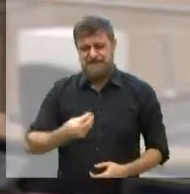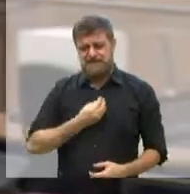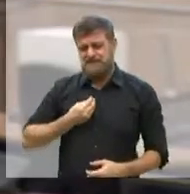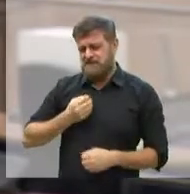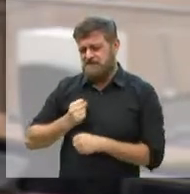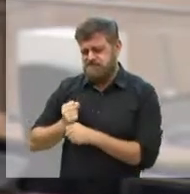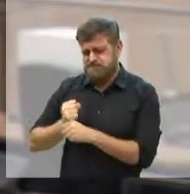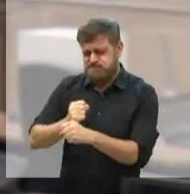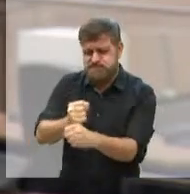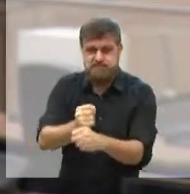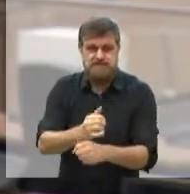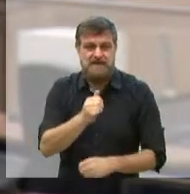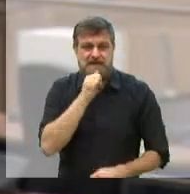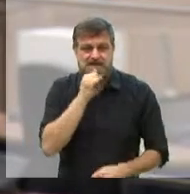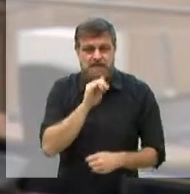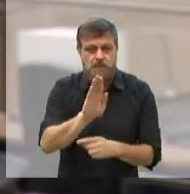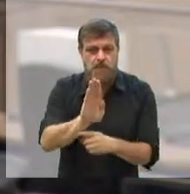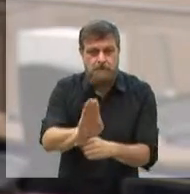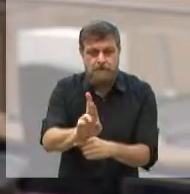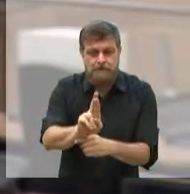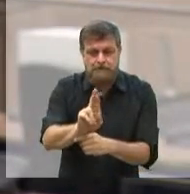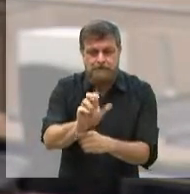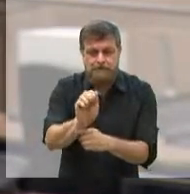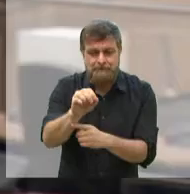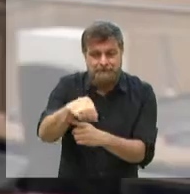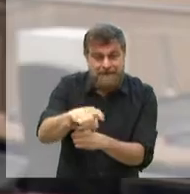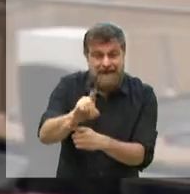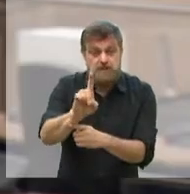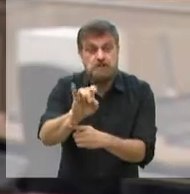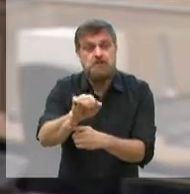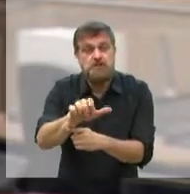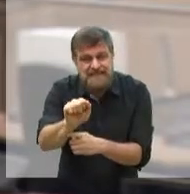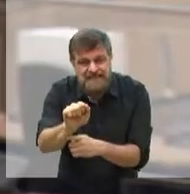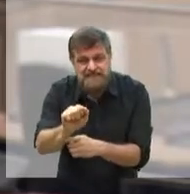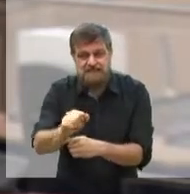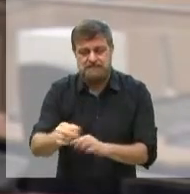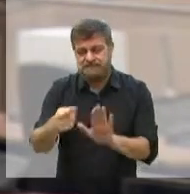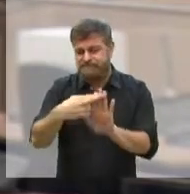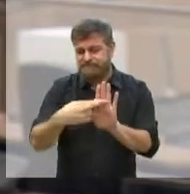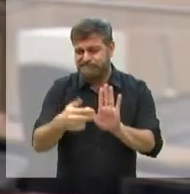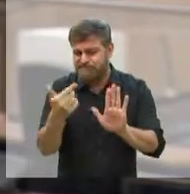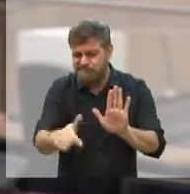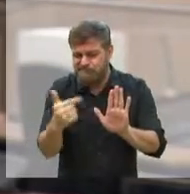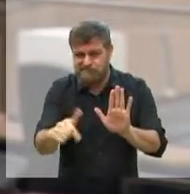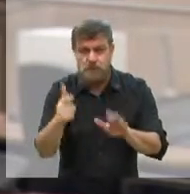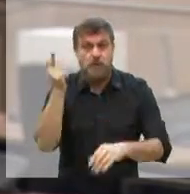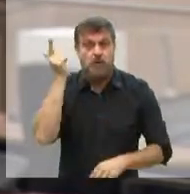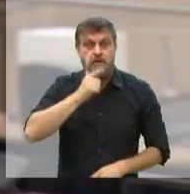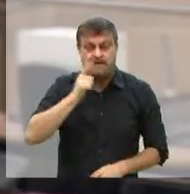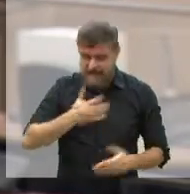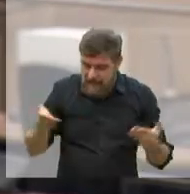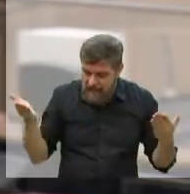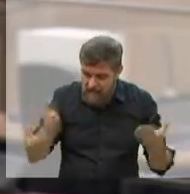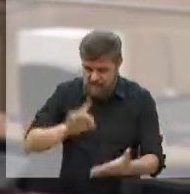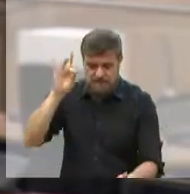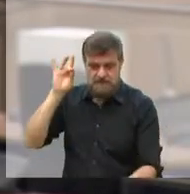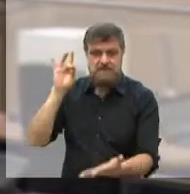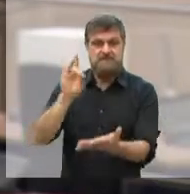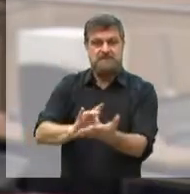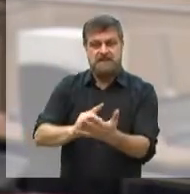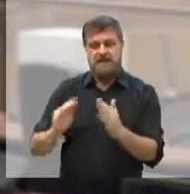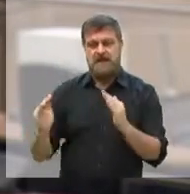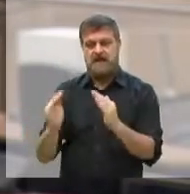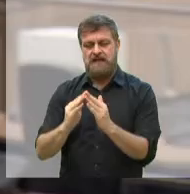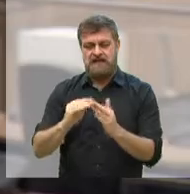inteira, como é o caso do Vila Brandina, a vida inteira irregular, possam, enfim, ter a regularidade, ou seja, ter o seu